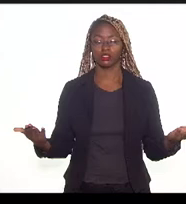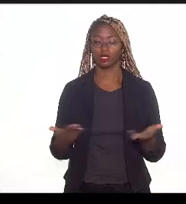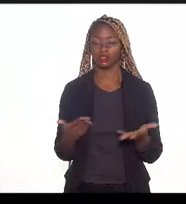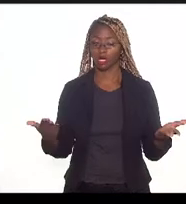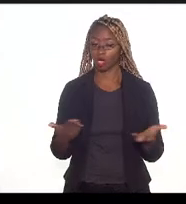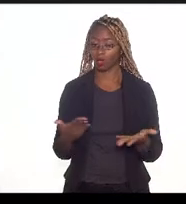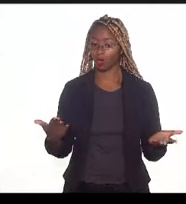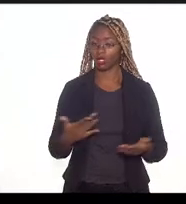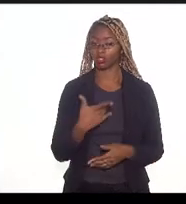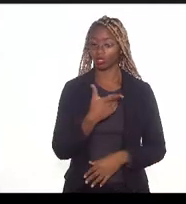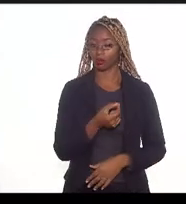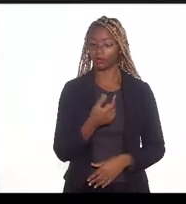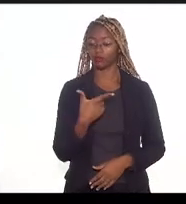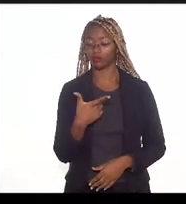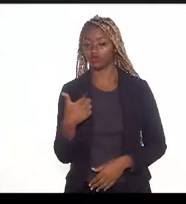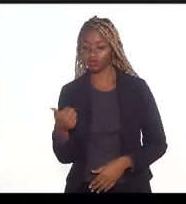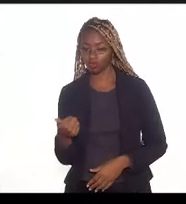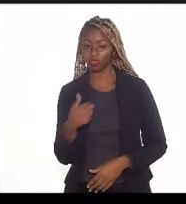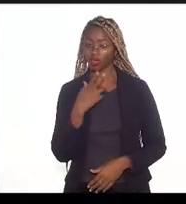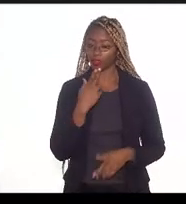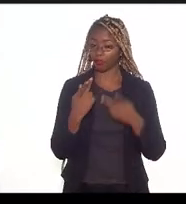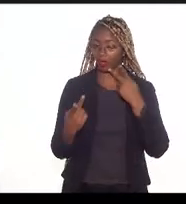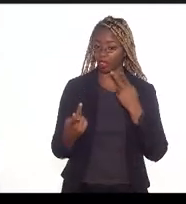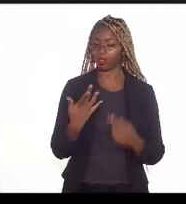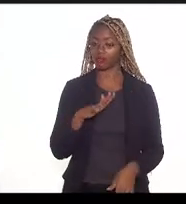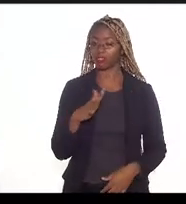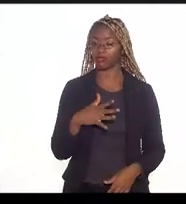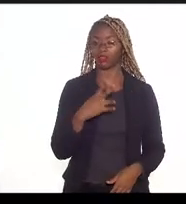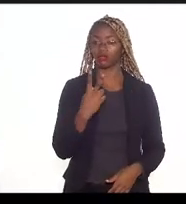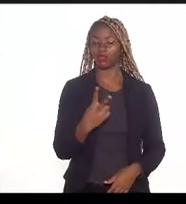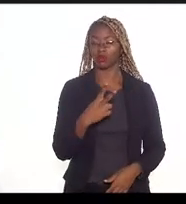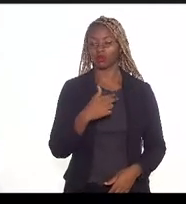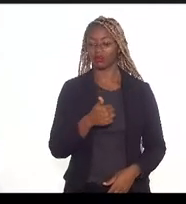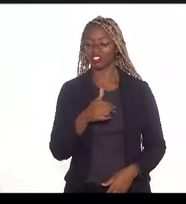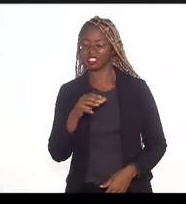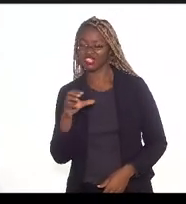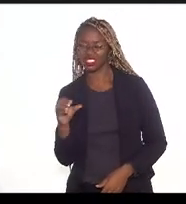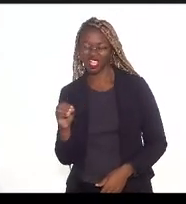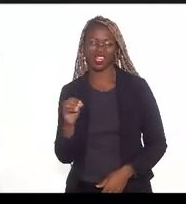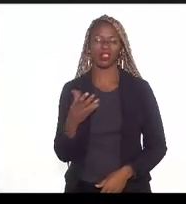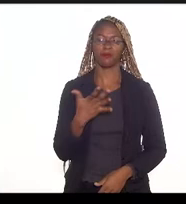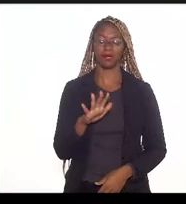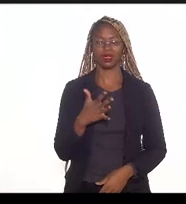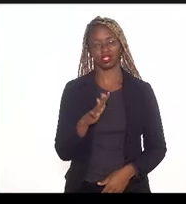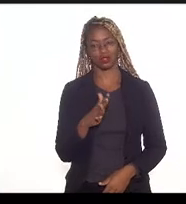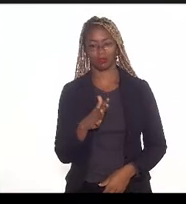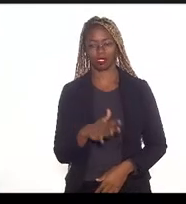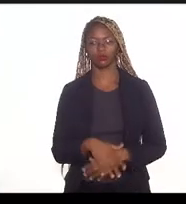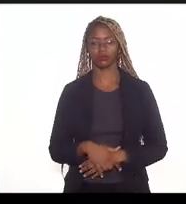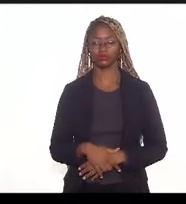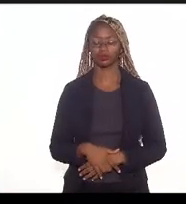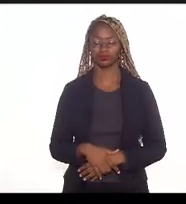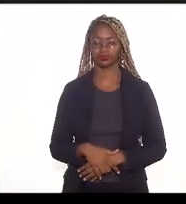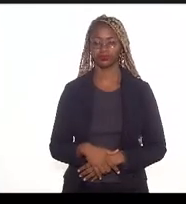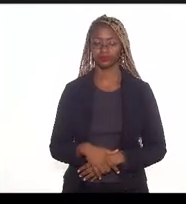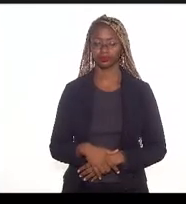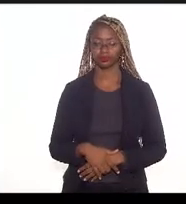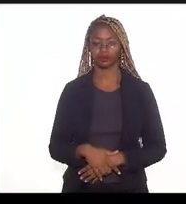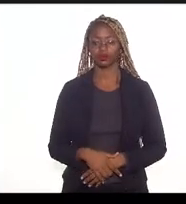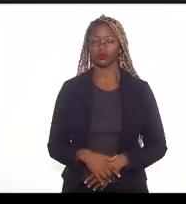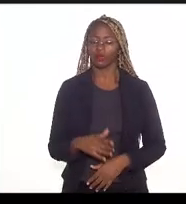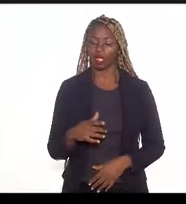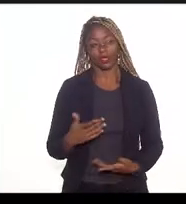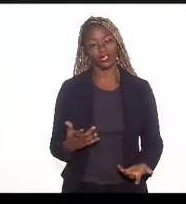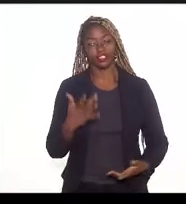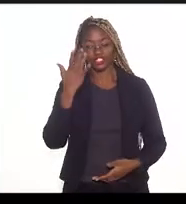no primeiro trimestre. A gente está falando aí de um lucro acumulado de 2.100.000, aproximadamente, e a gente vem com uma estimativa aí de... seria de